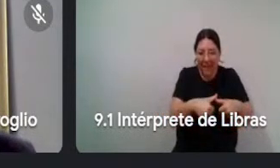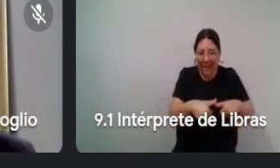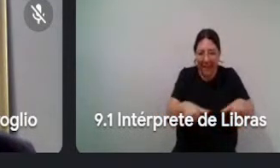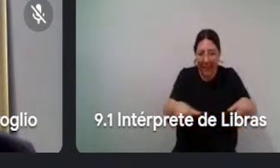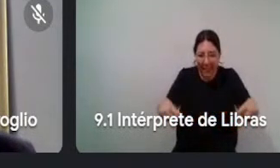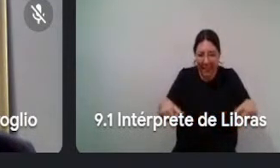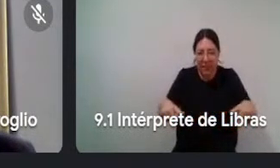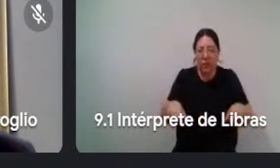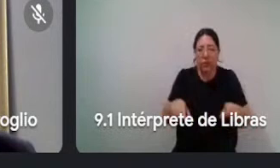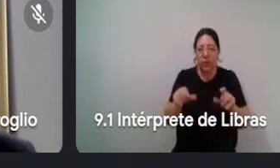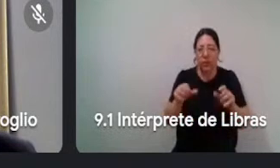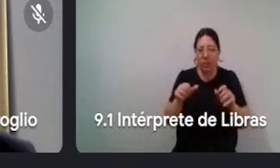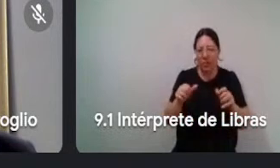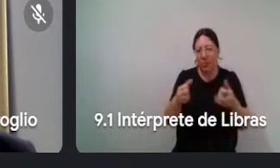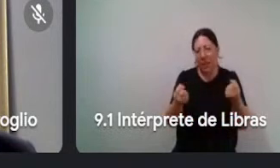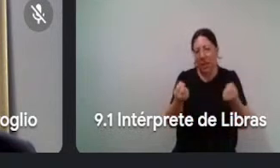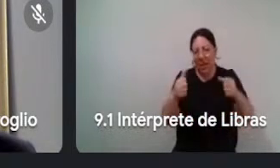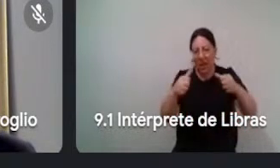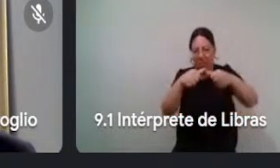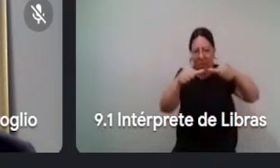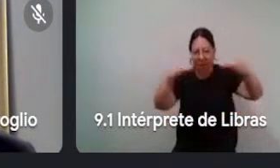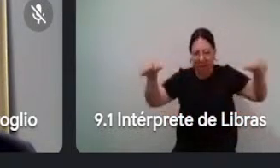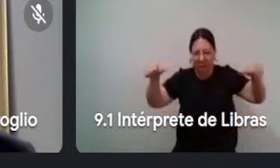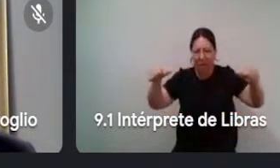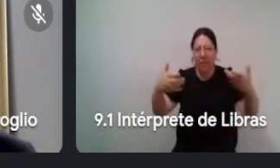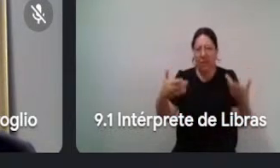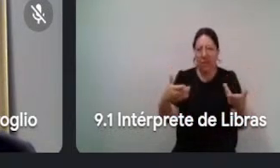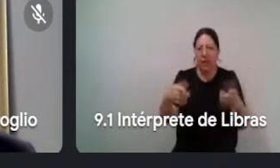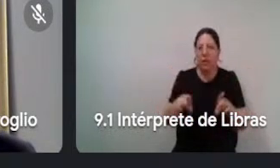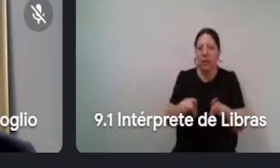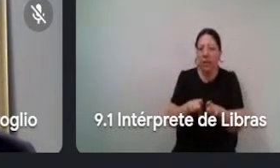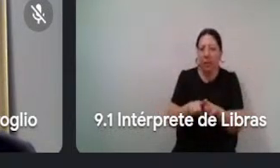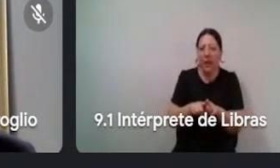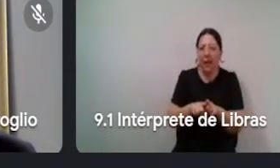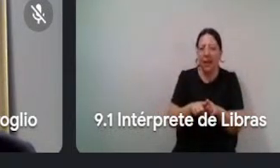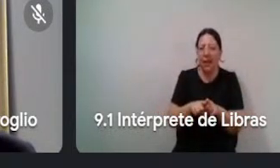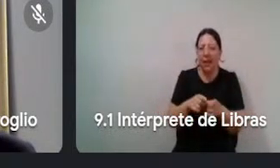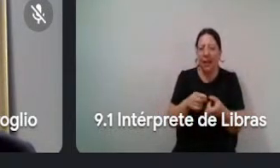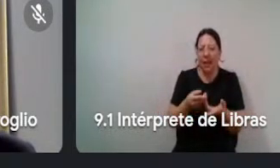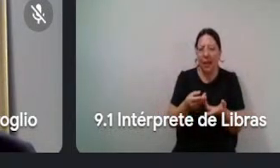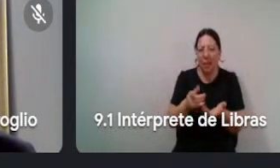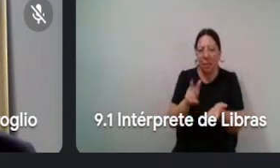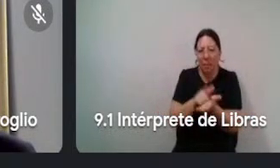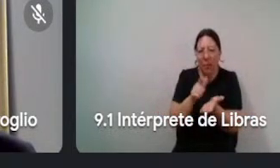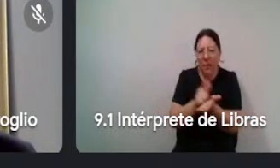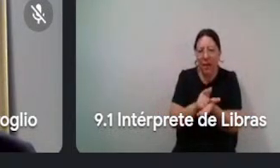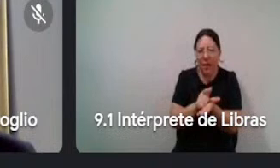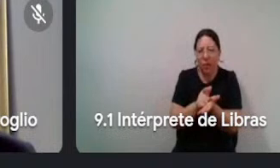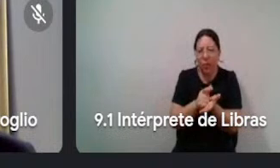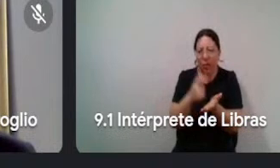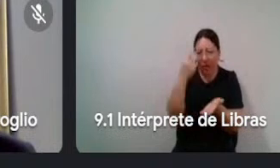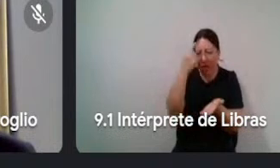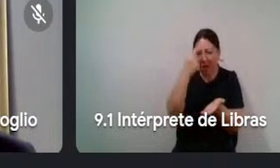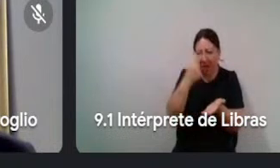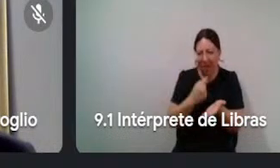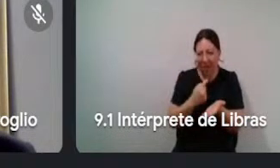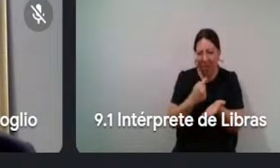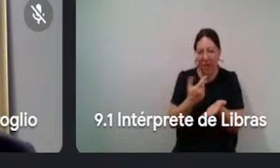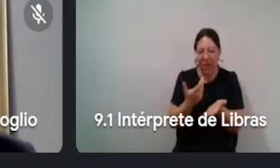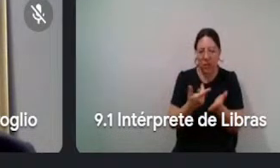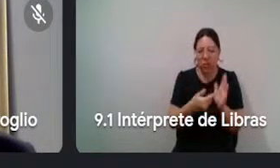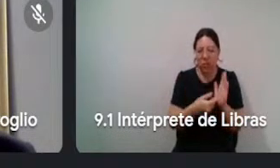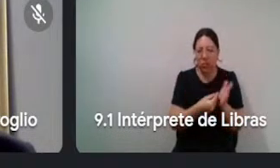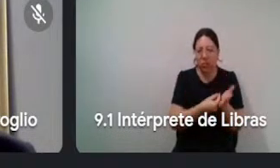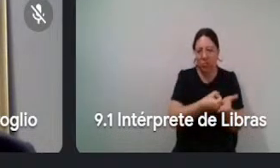Ocorre que não há qualquer prova de que efetivamente esse valor tenha sido desembolsado,